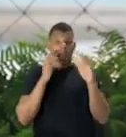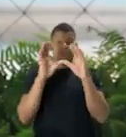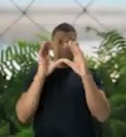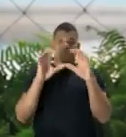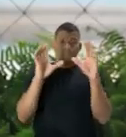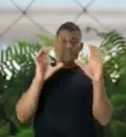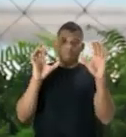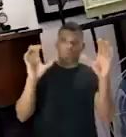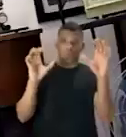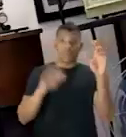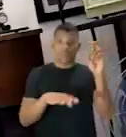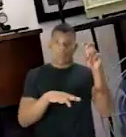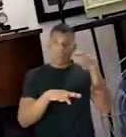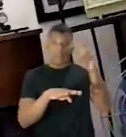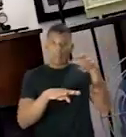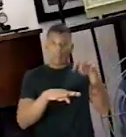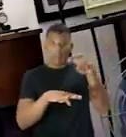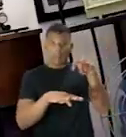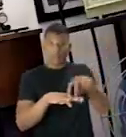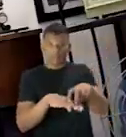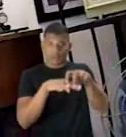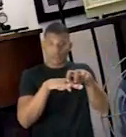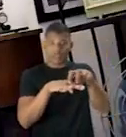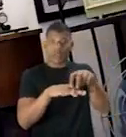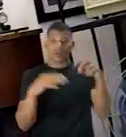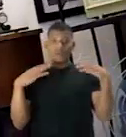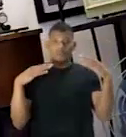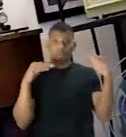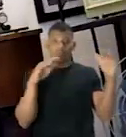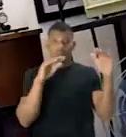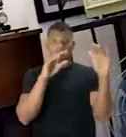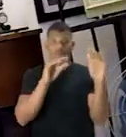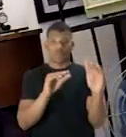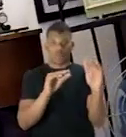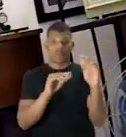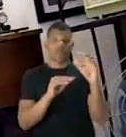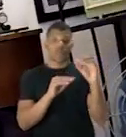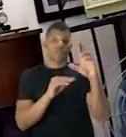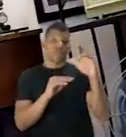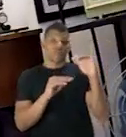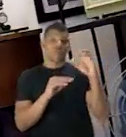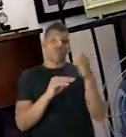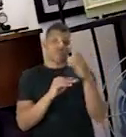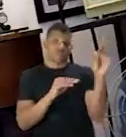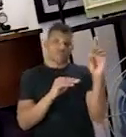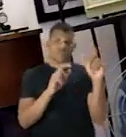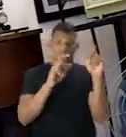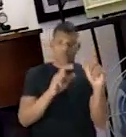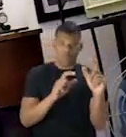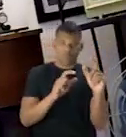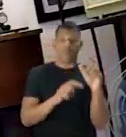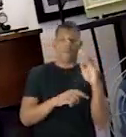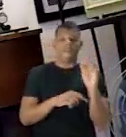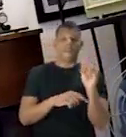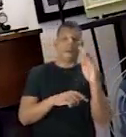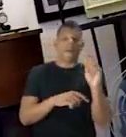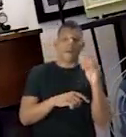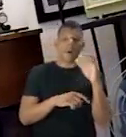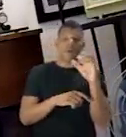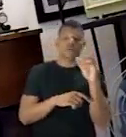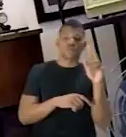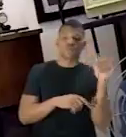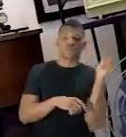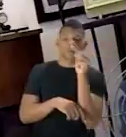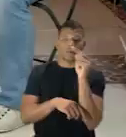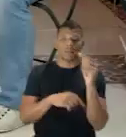Madureira. Saiu do céu um anjo malandro maior, burdo versos de ouro em pó, no